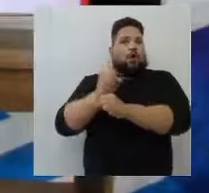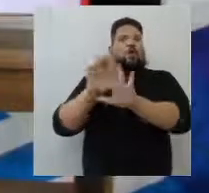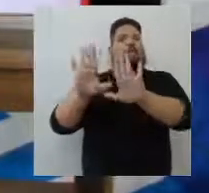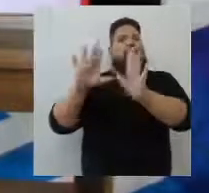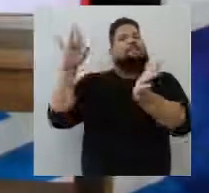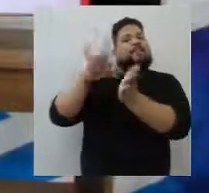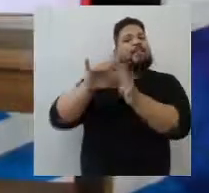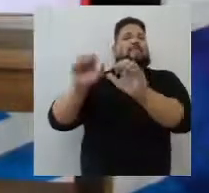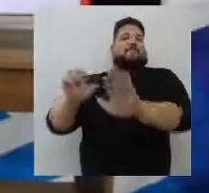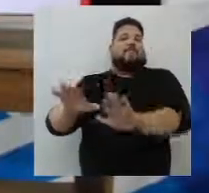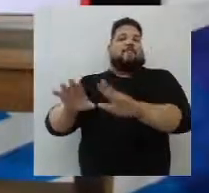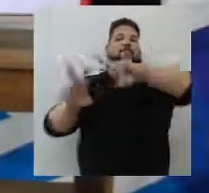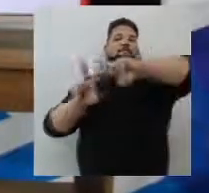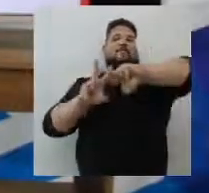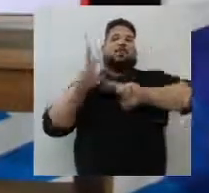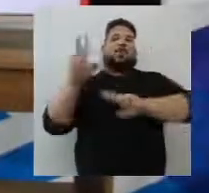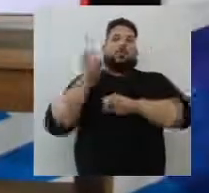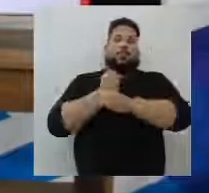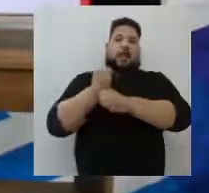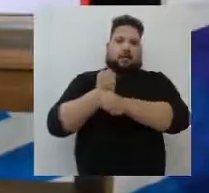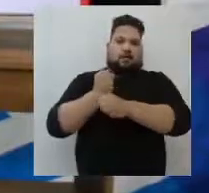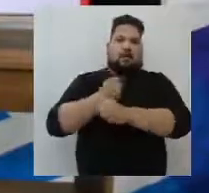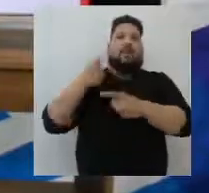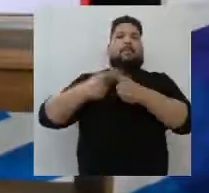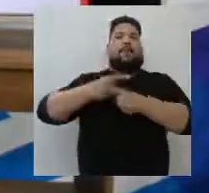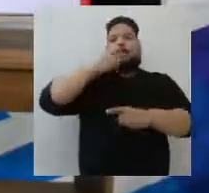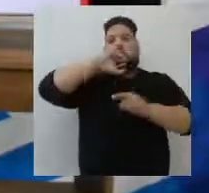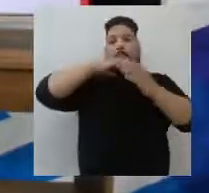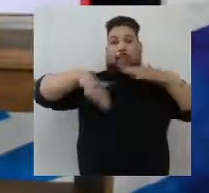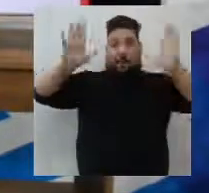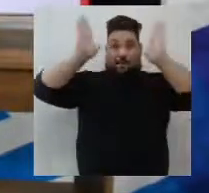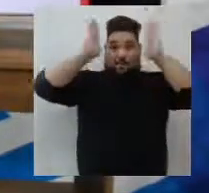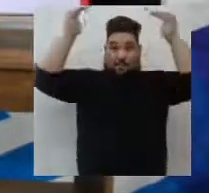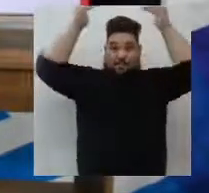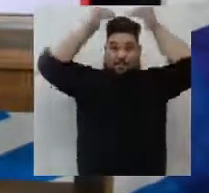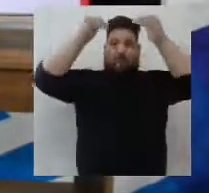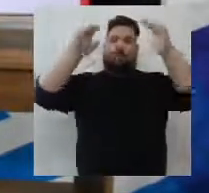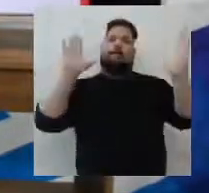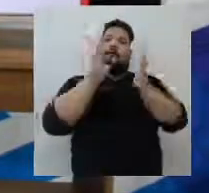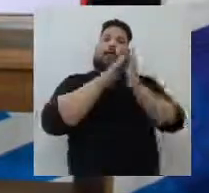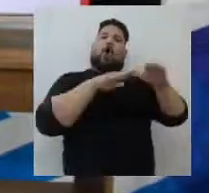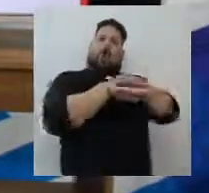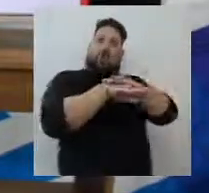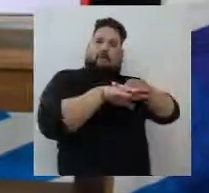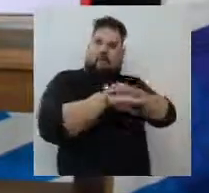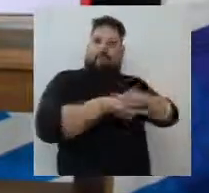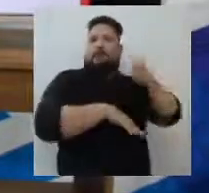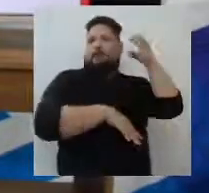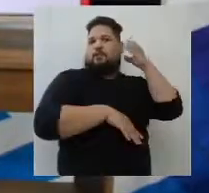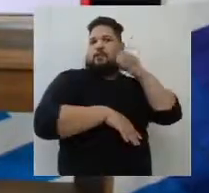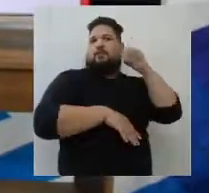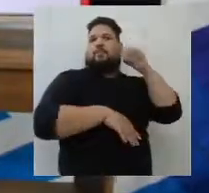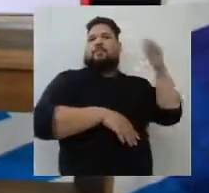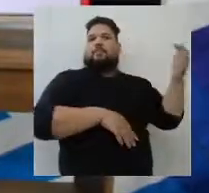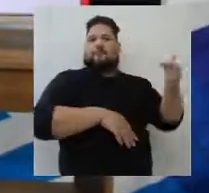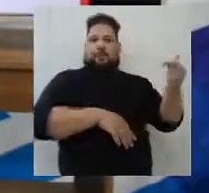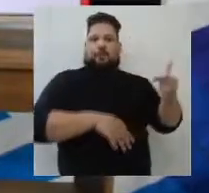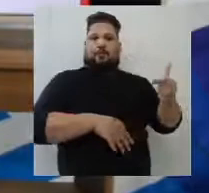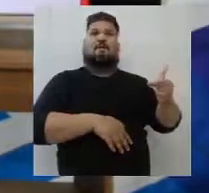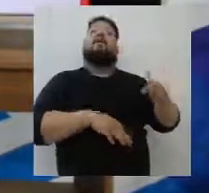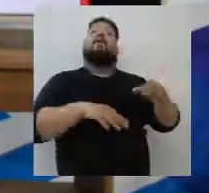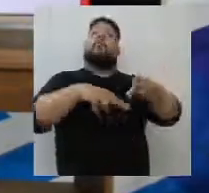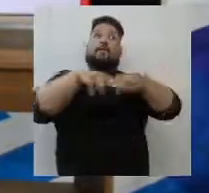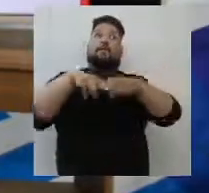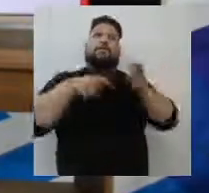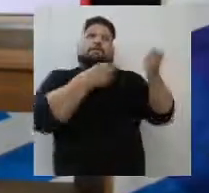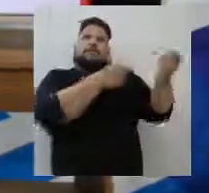2. O Papa vai tentar intervir junto a Dom Pedro, que, devido à pressão popular, principalmente, liberta